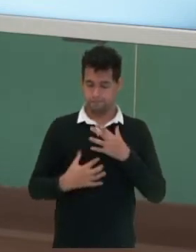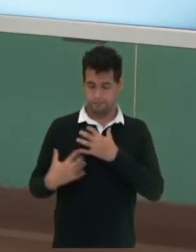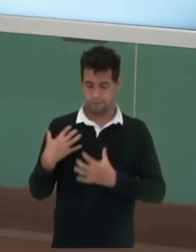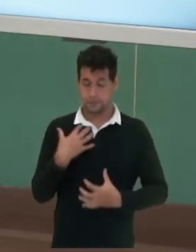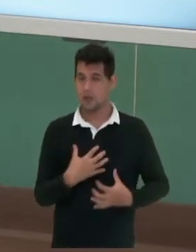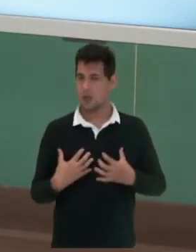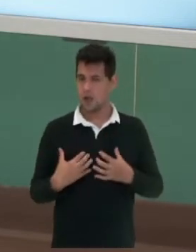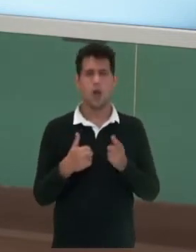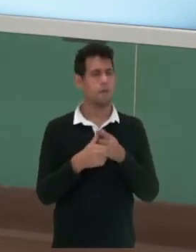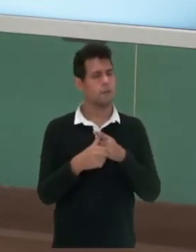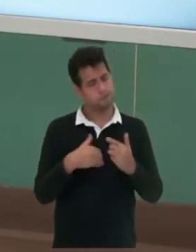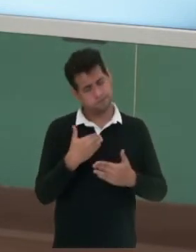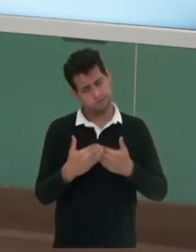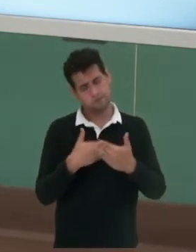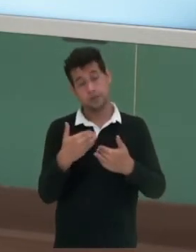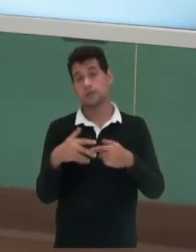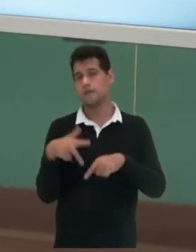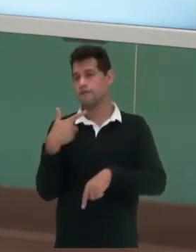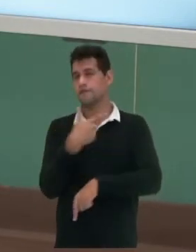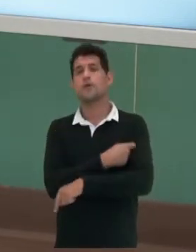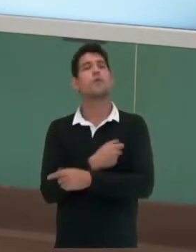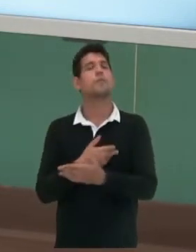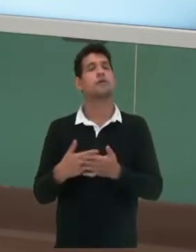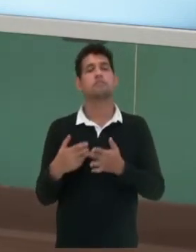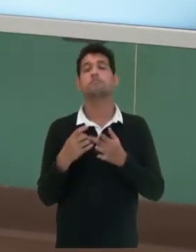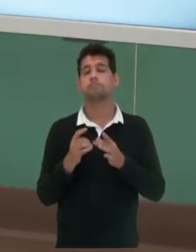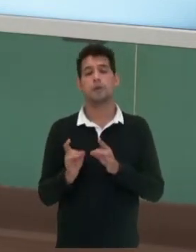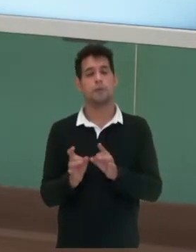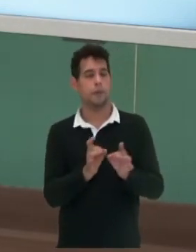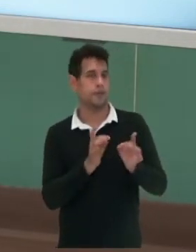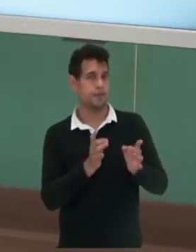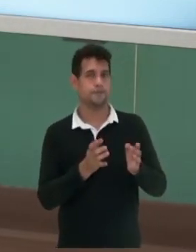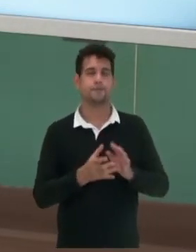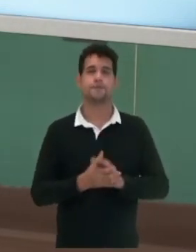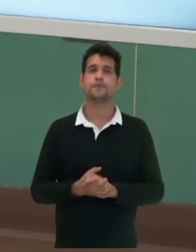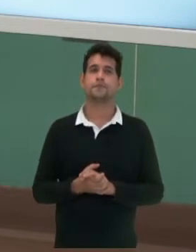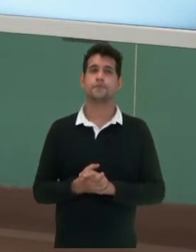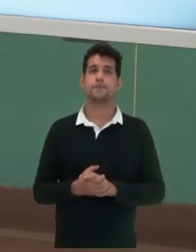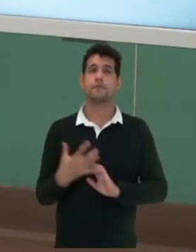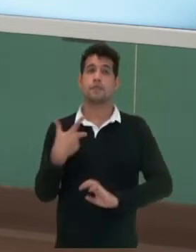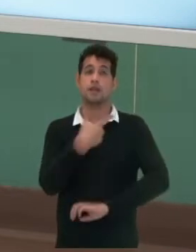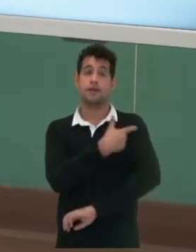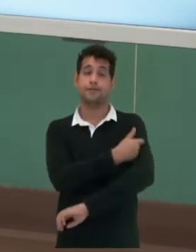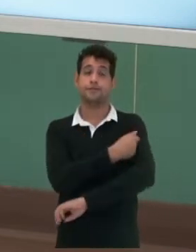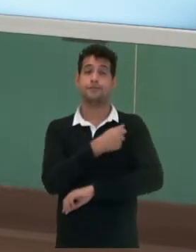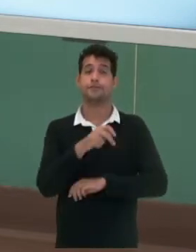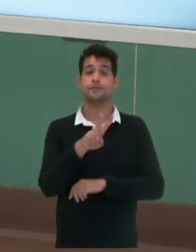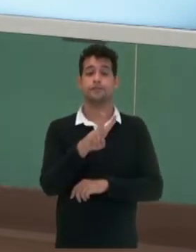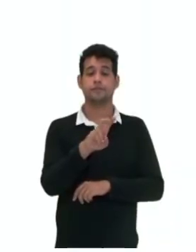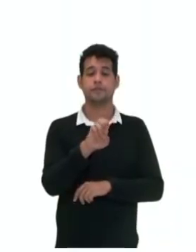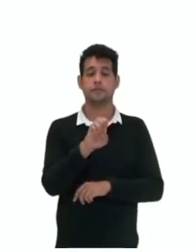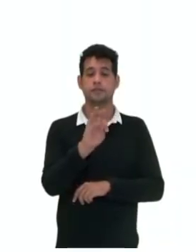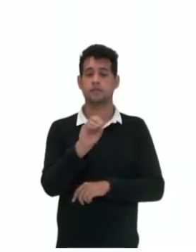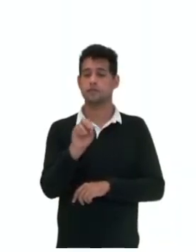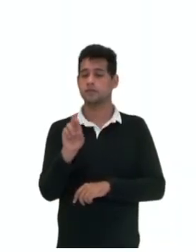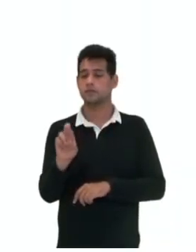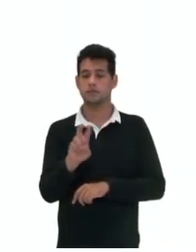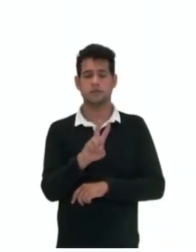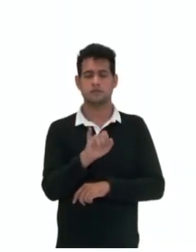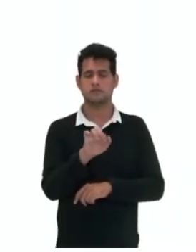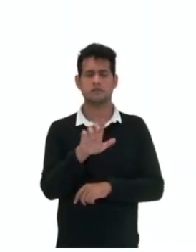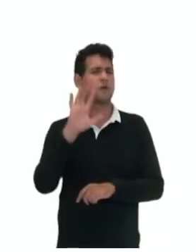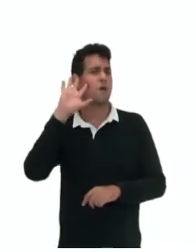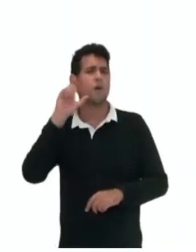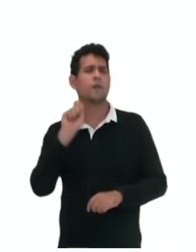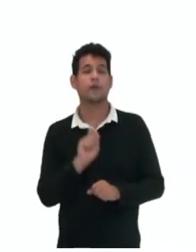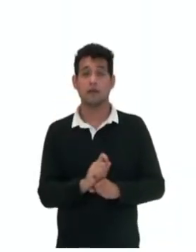primeira geração de vacinas que começaram a ser produzidas. A vacina do vetor viral, o que acontece?